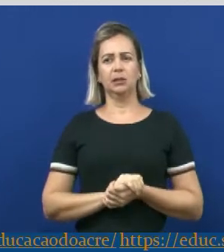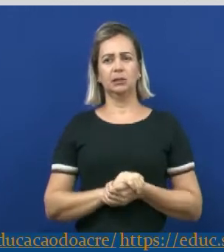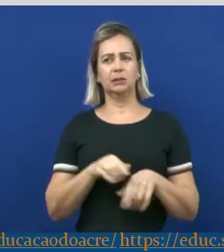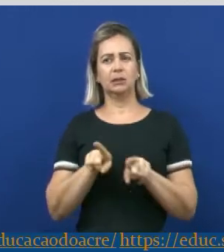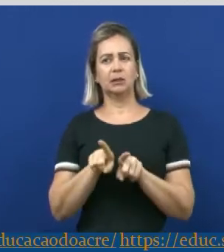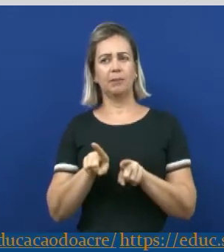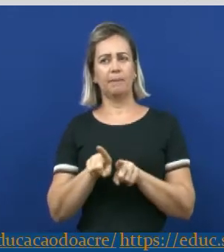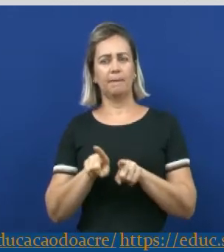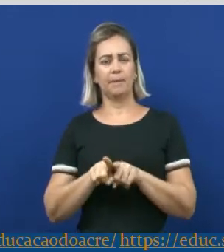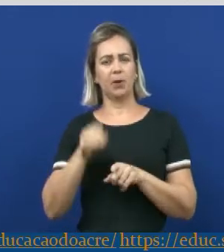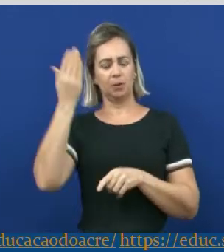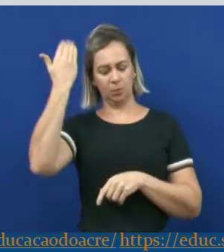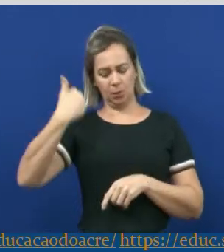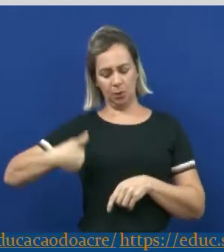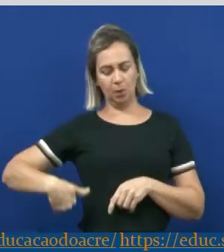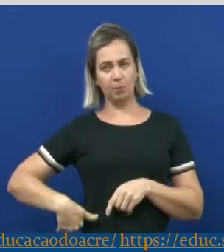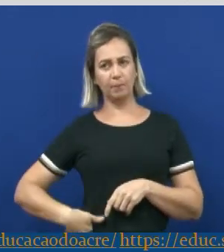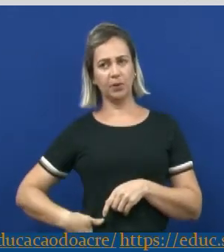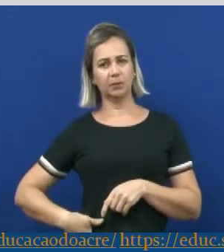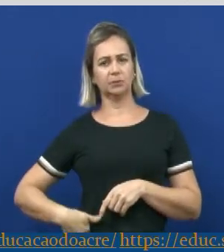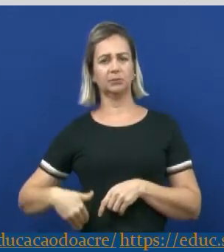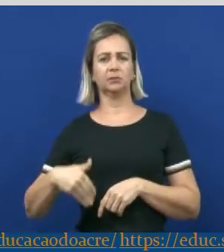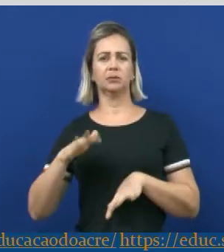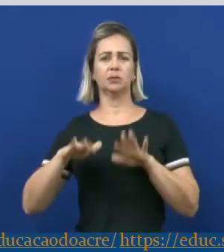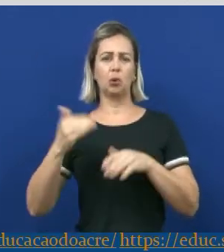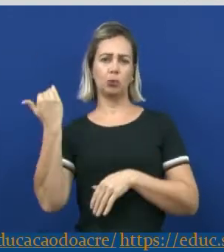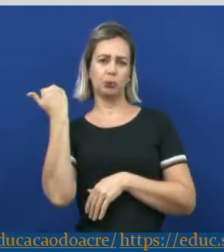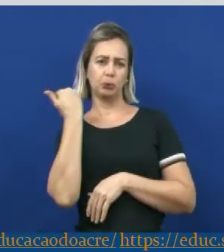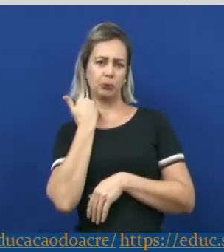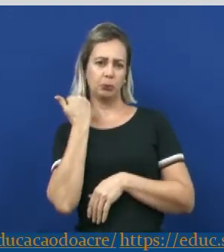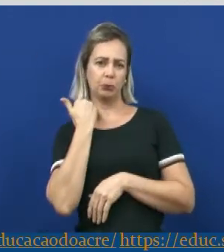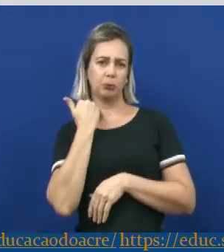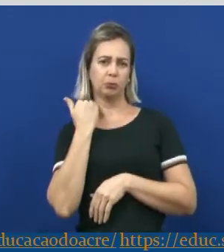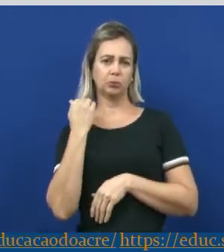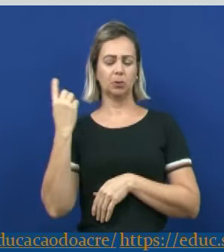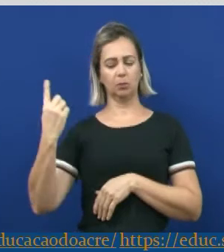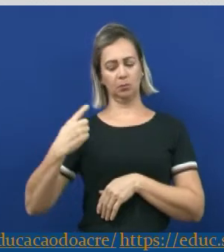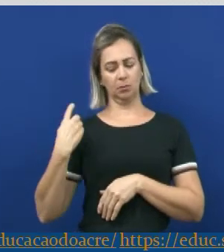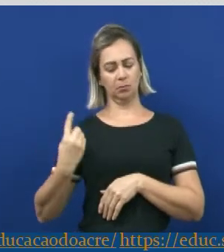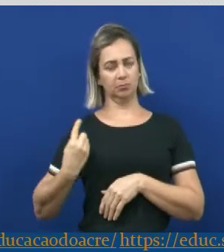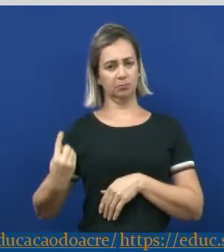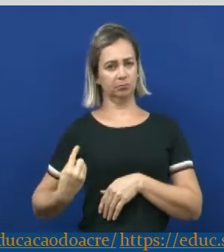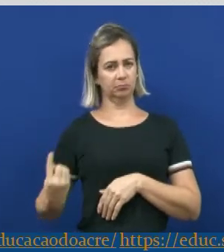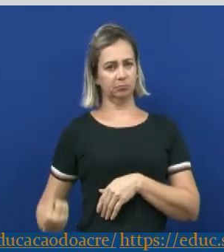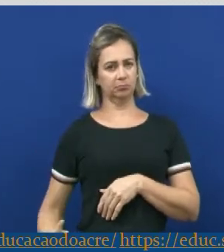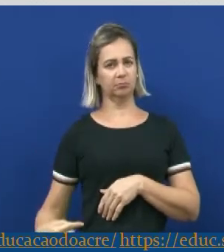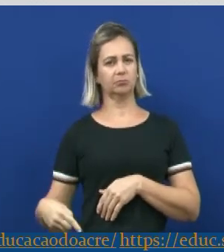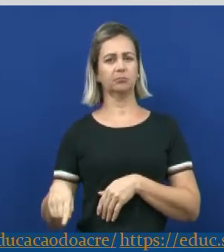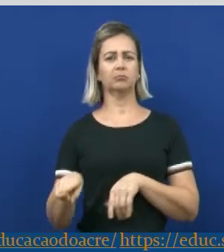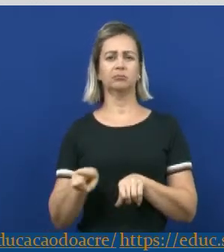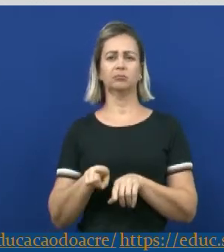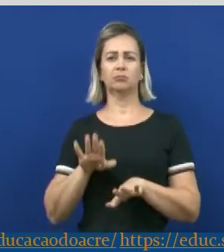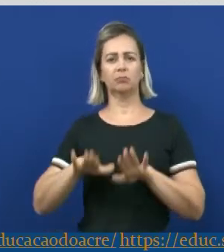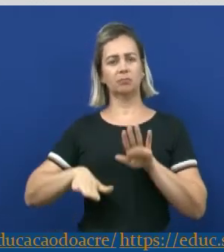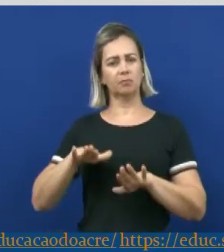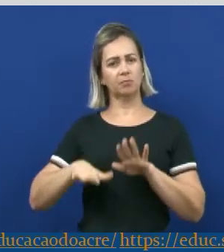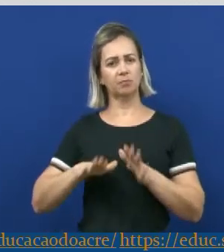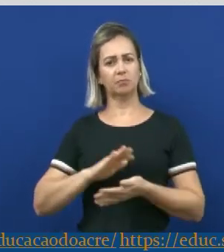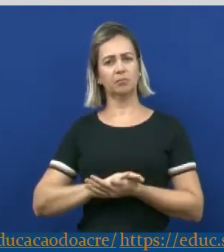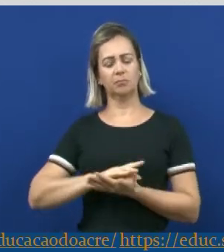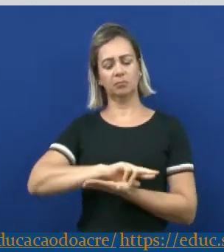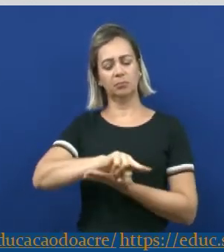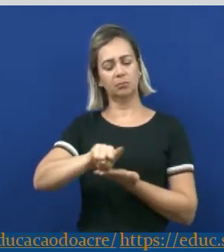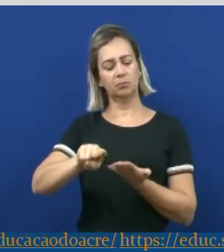refere a comprido do português. Tenho el pelo rizado, quando se refere a cacheado. E tenho el